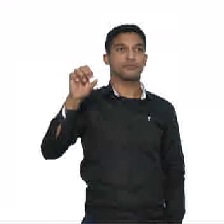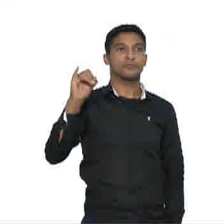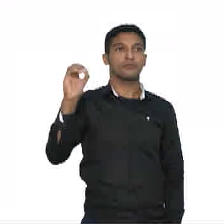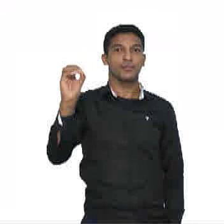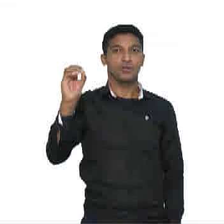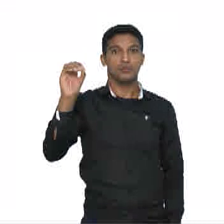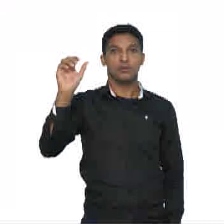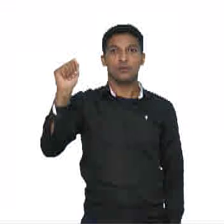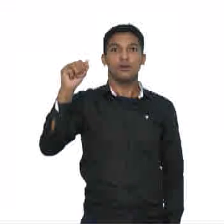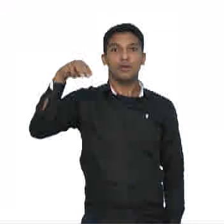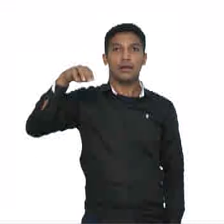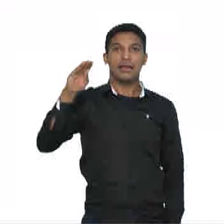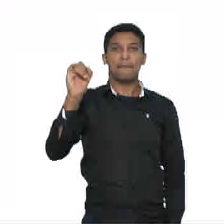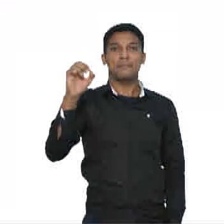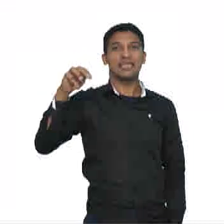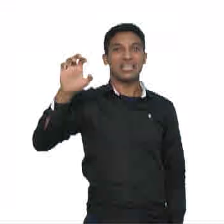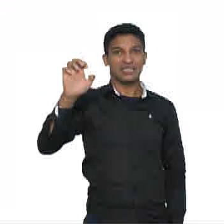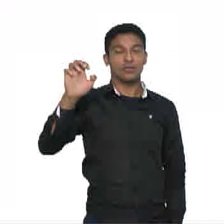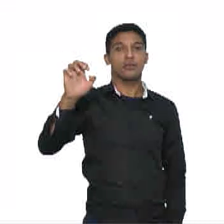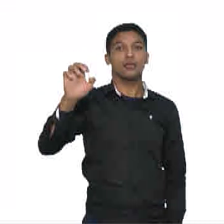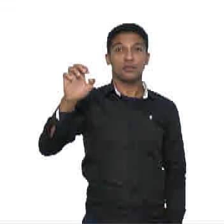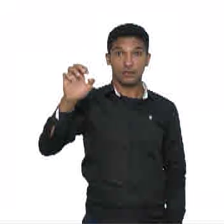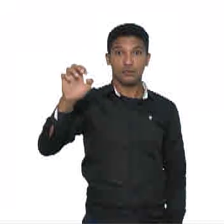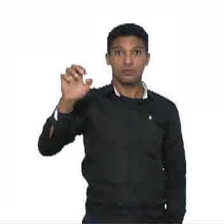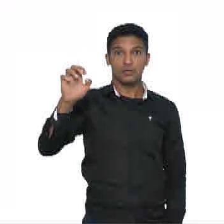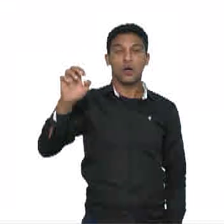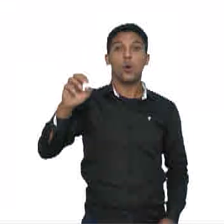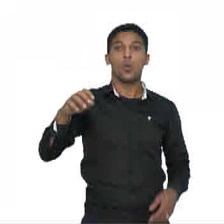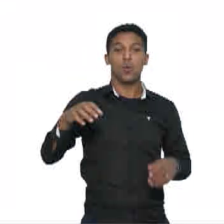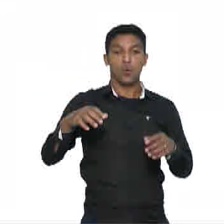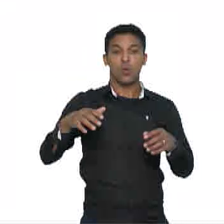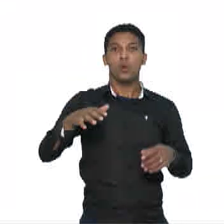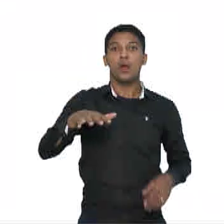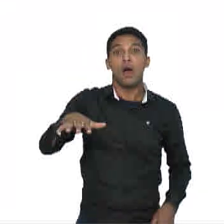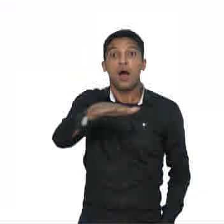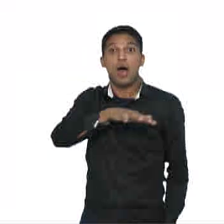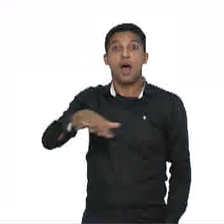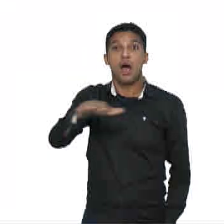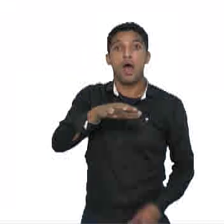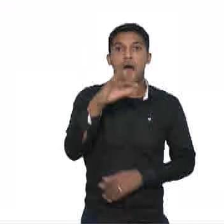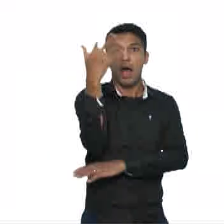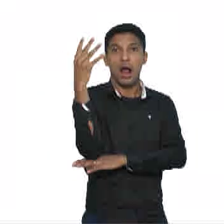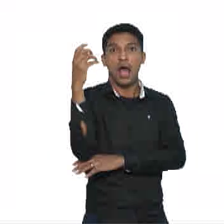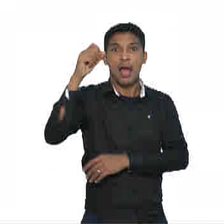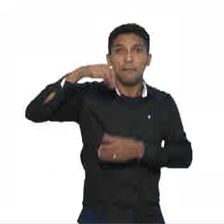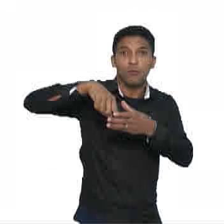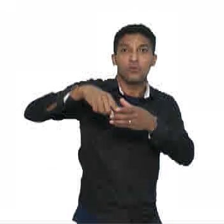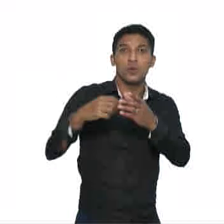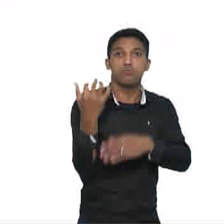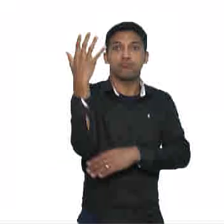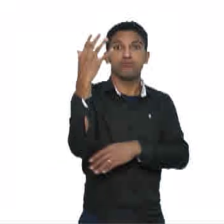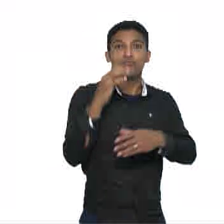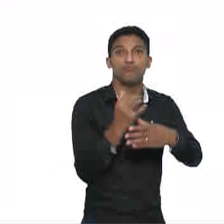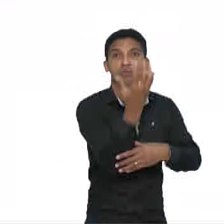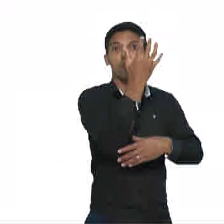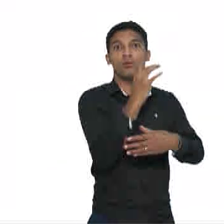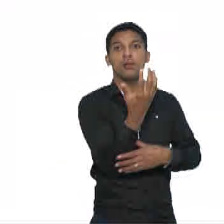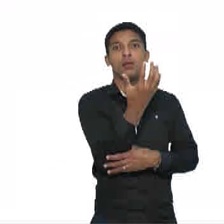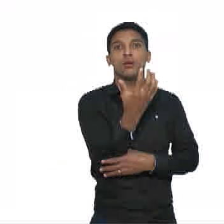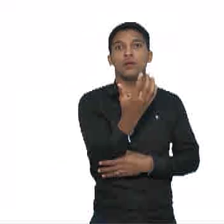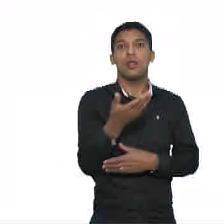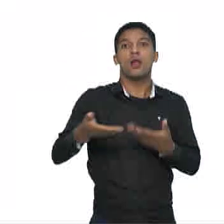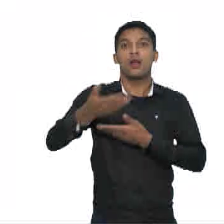multidisciplinaridade do assunto. Não se estuda esse assunto apenas o geógrafo, o antropólogo, o arqueólogo,